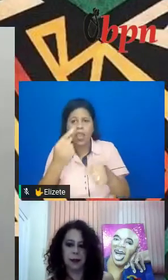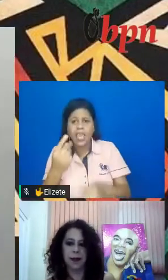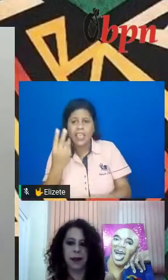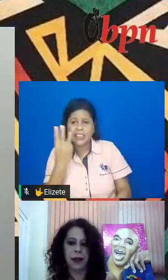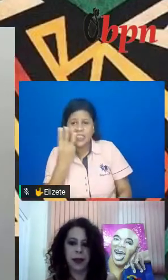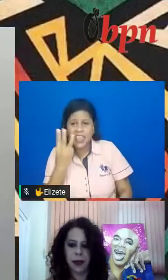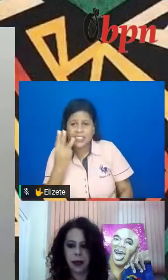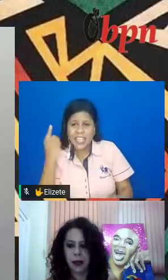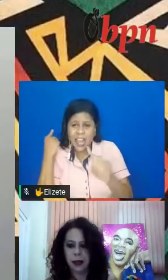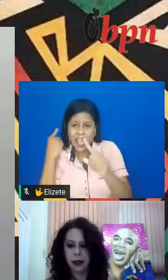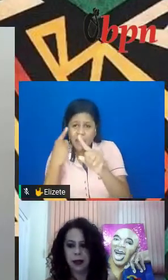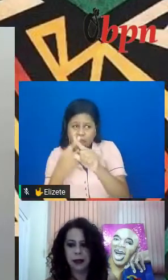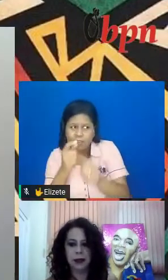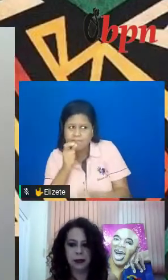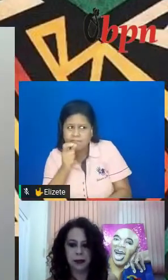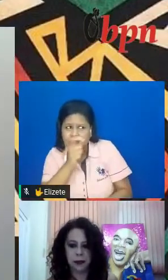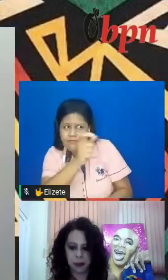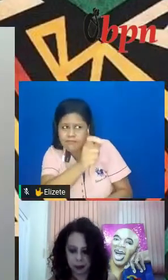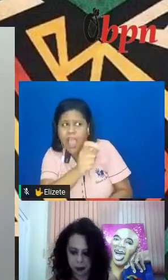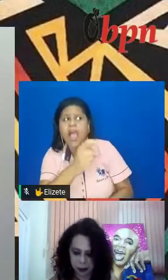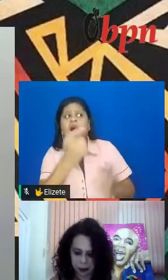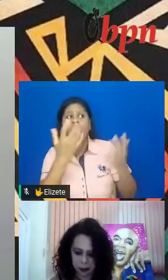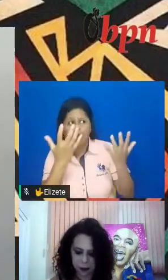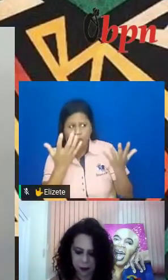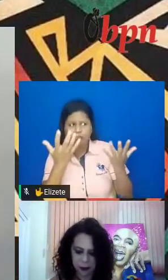escutar. A quarta, ele já pode